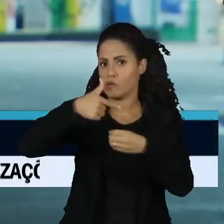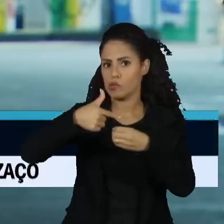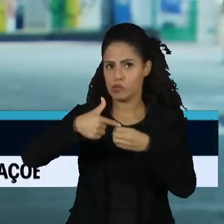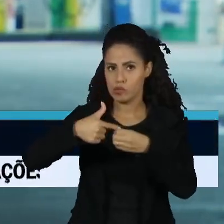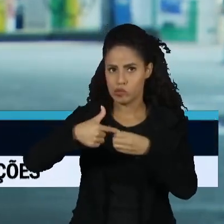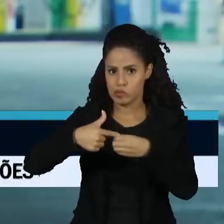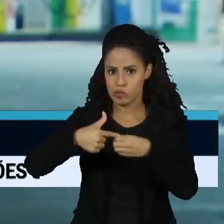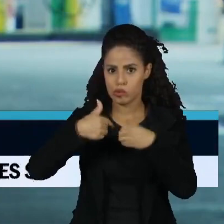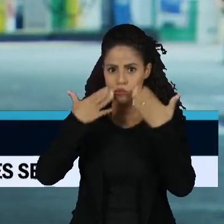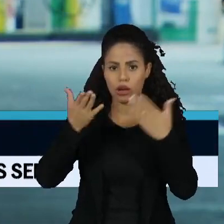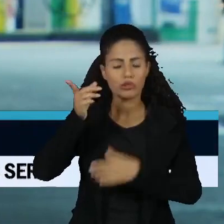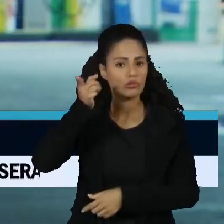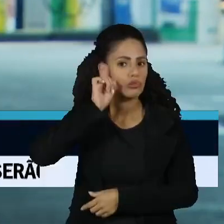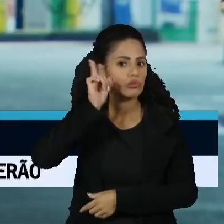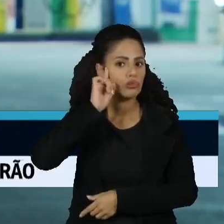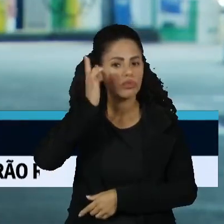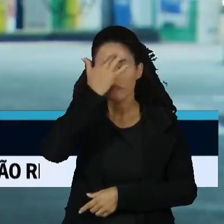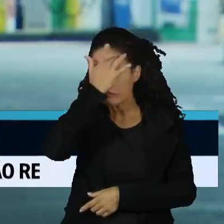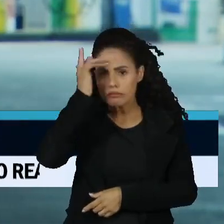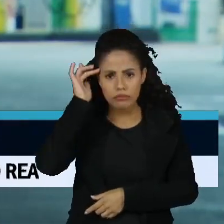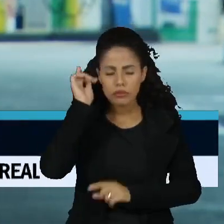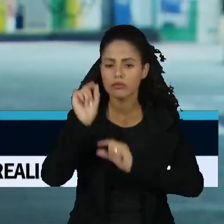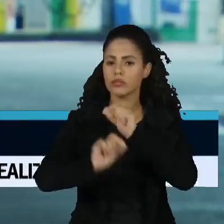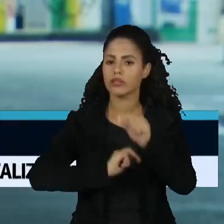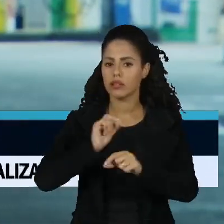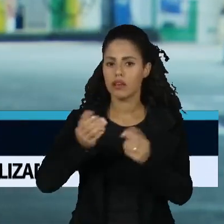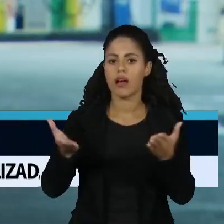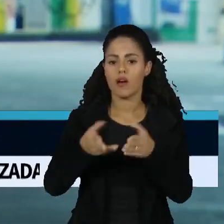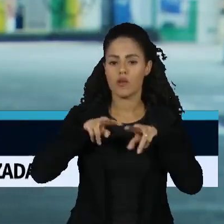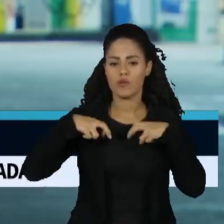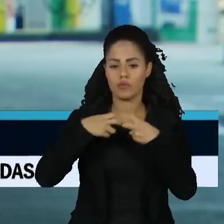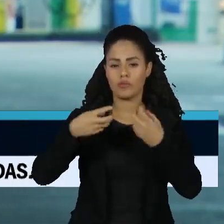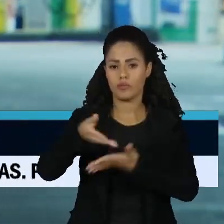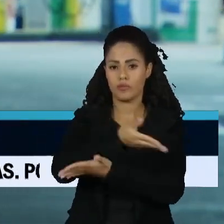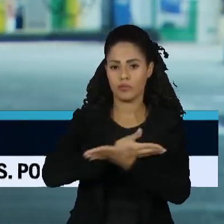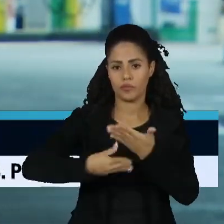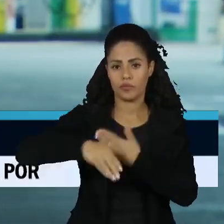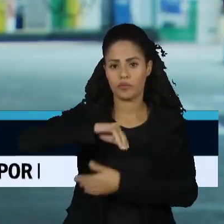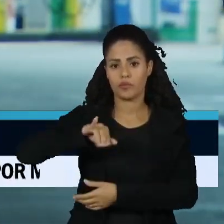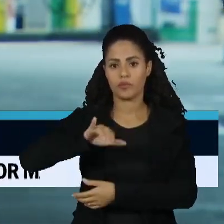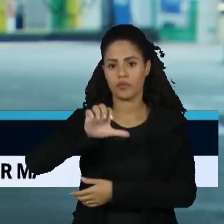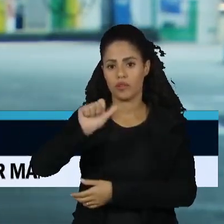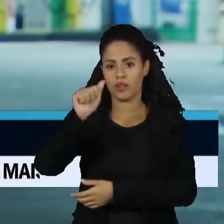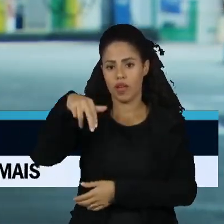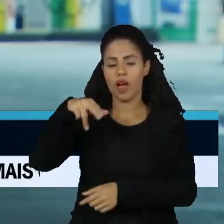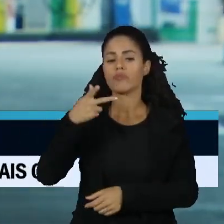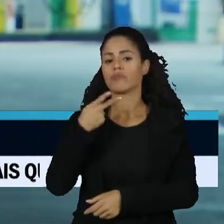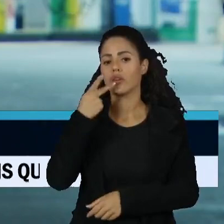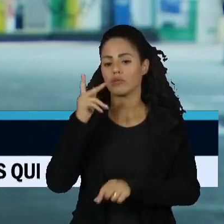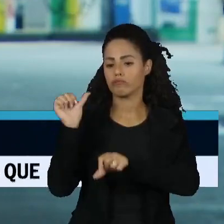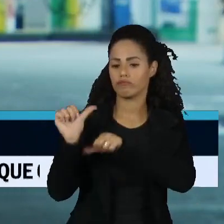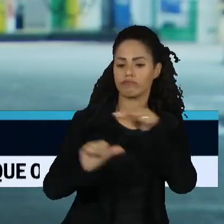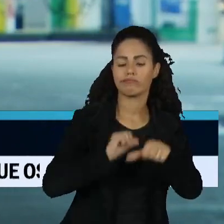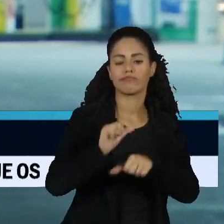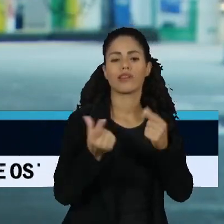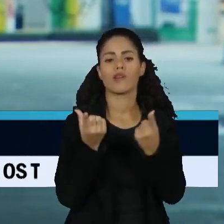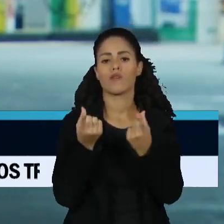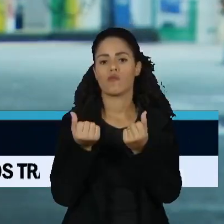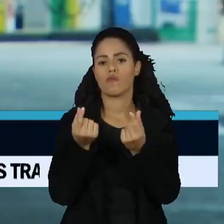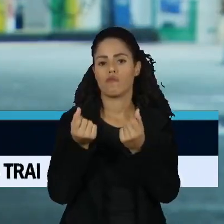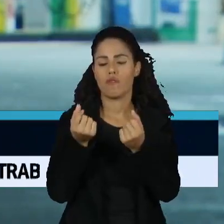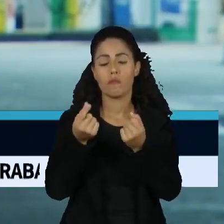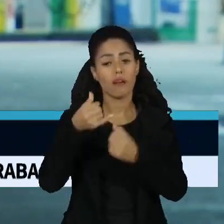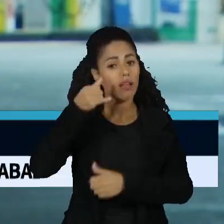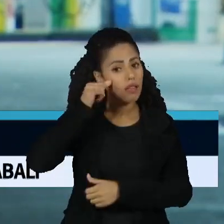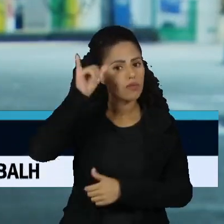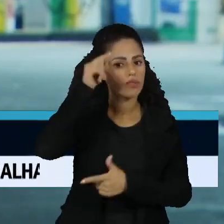aparece mais no dia a dia dos brasileiros. Ainda no programa Roda Viva, Jean-Paul Prats falou da recente mudança na política de preços para evitar que